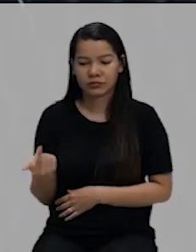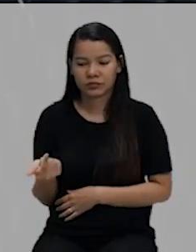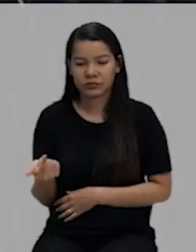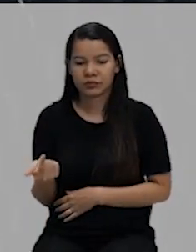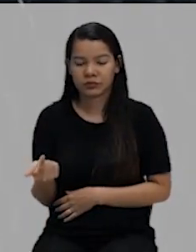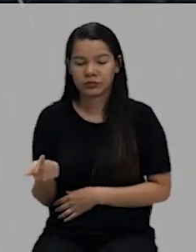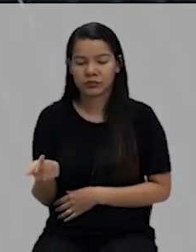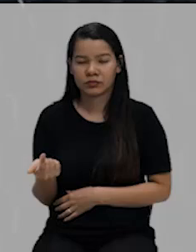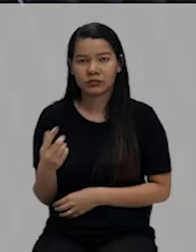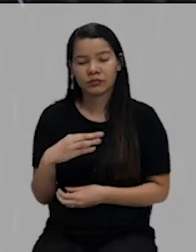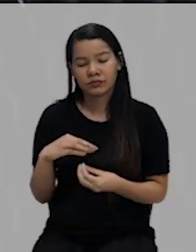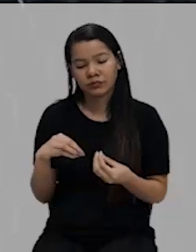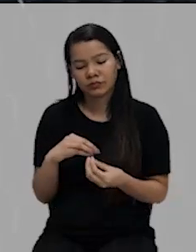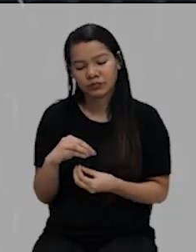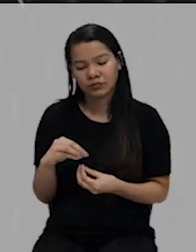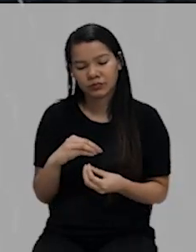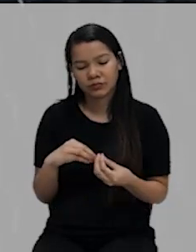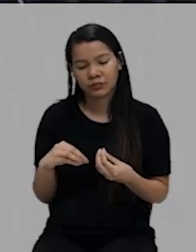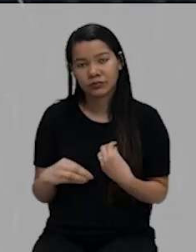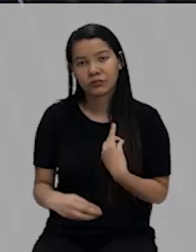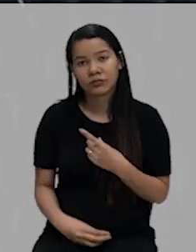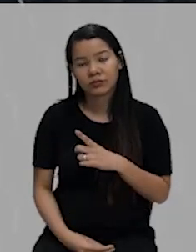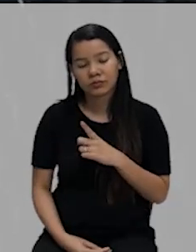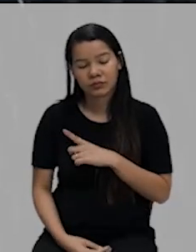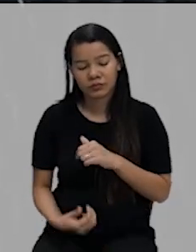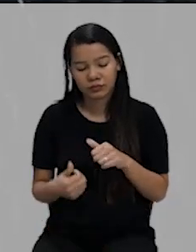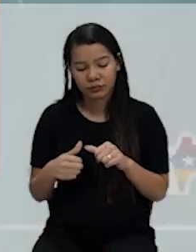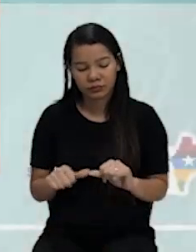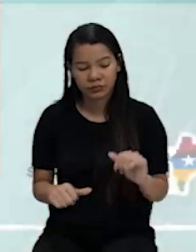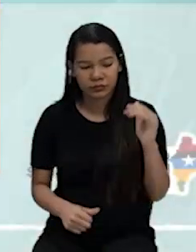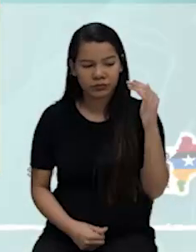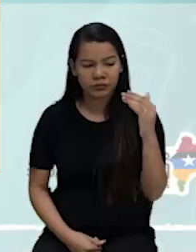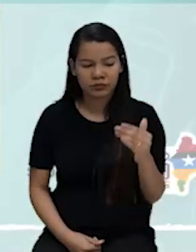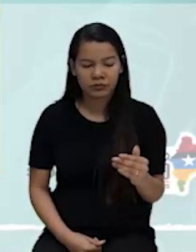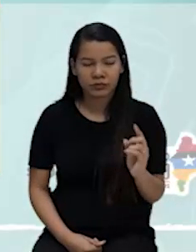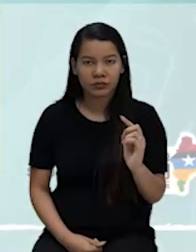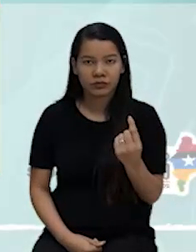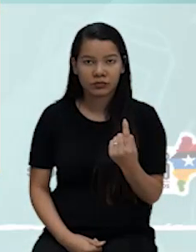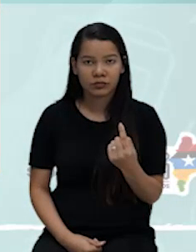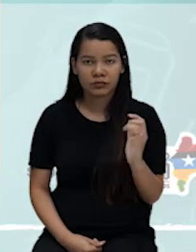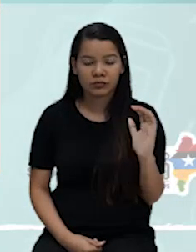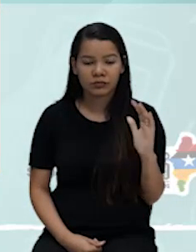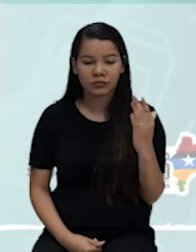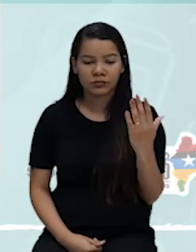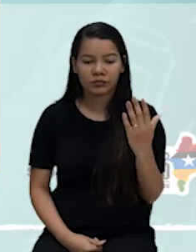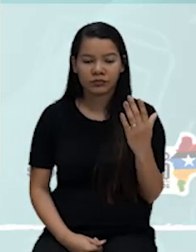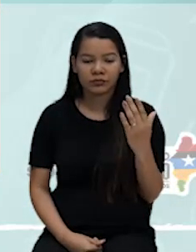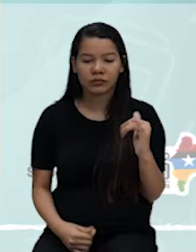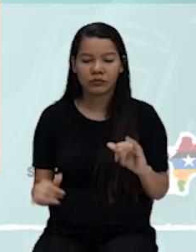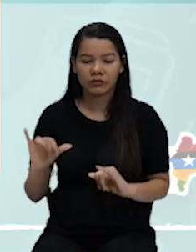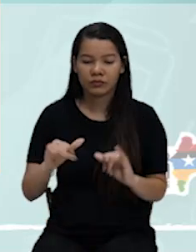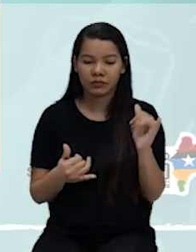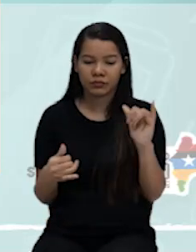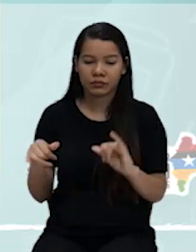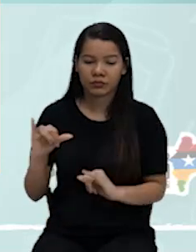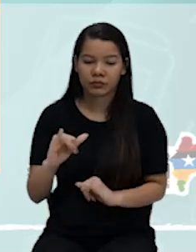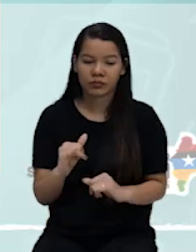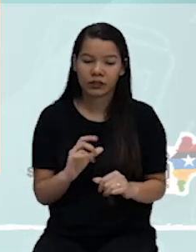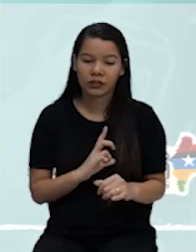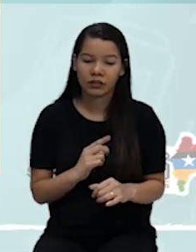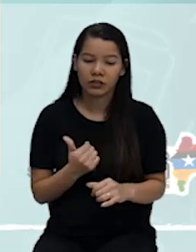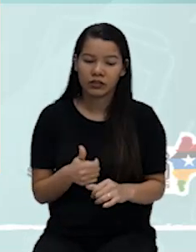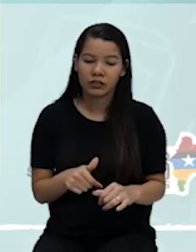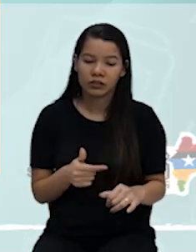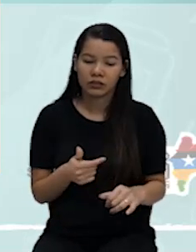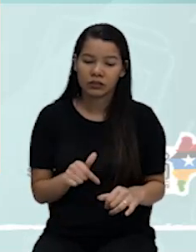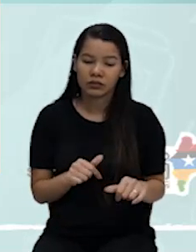outras substâncias, estamos diante, turma, de um fenômeno químico. Não houve mudança na matéria, a